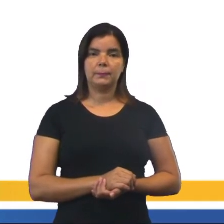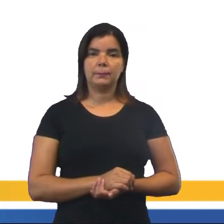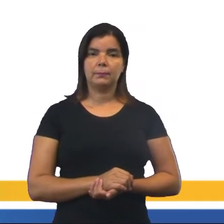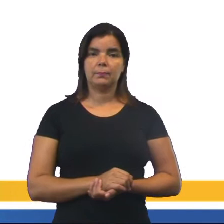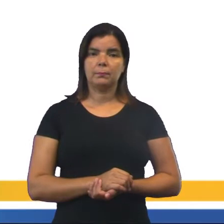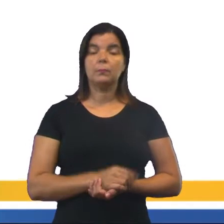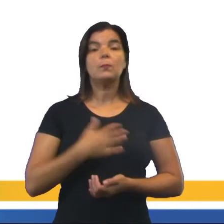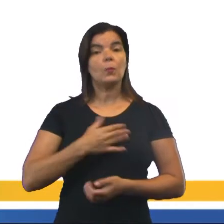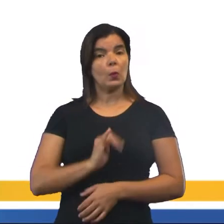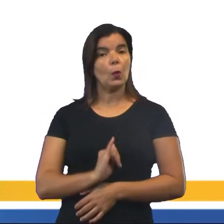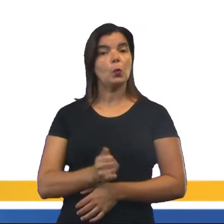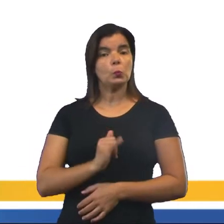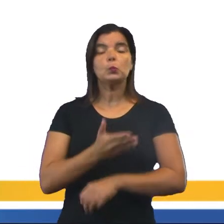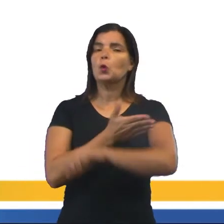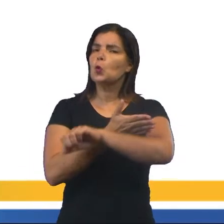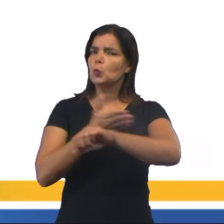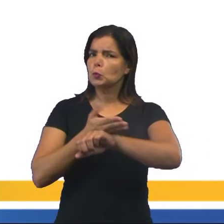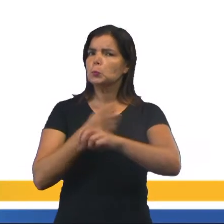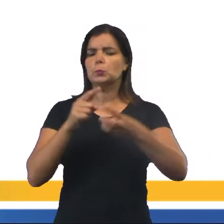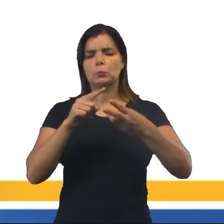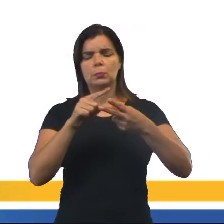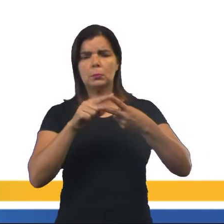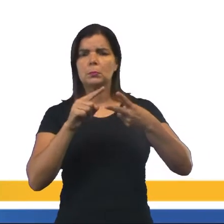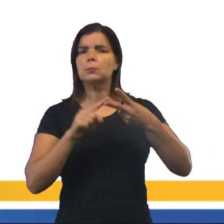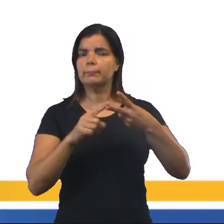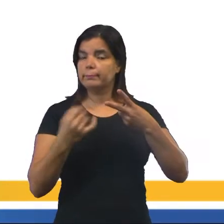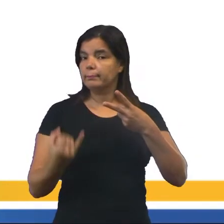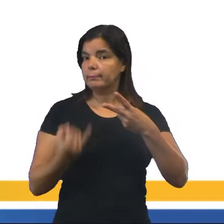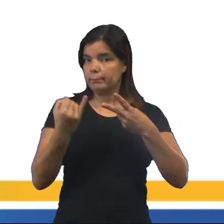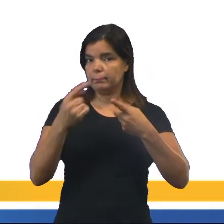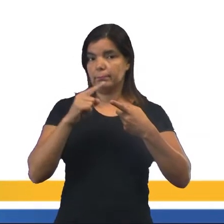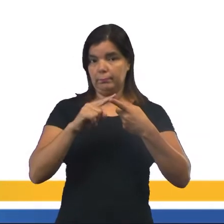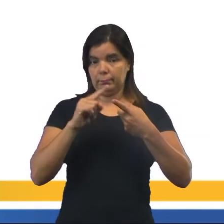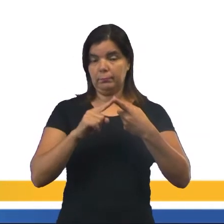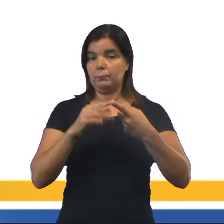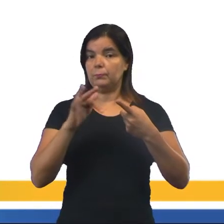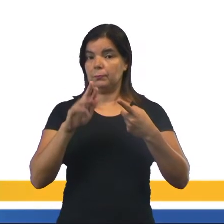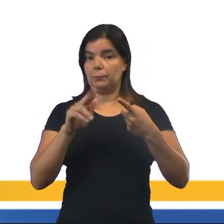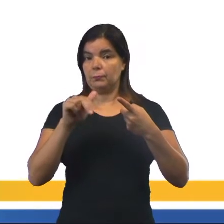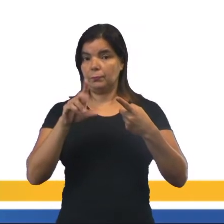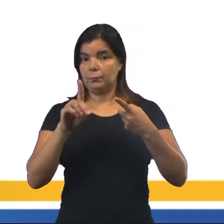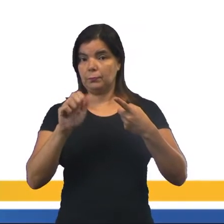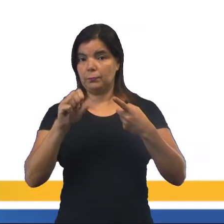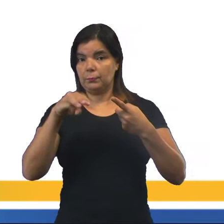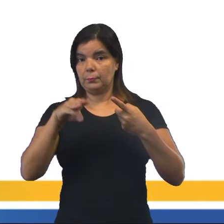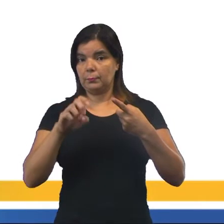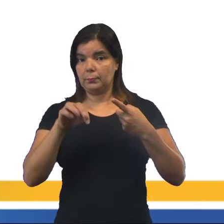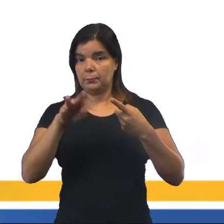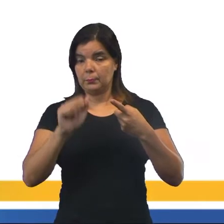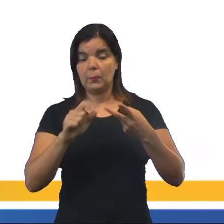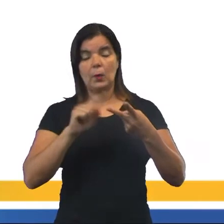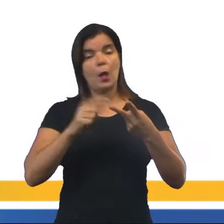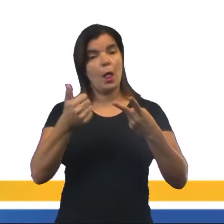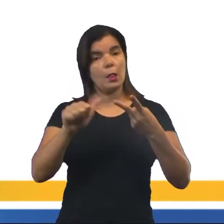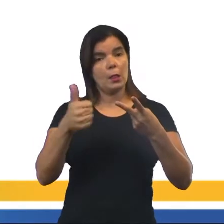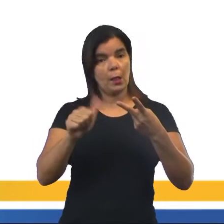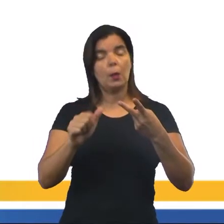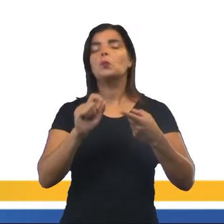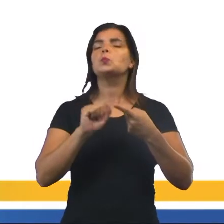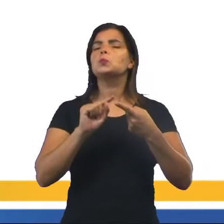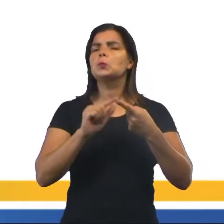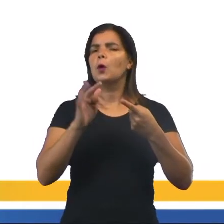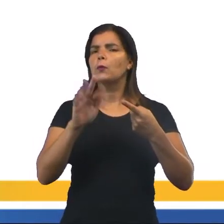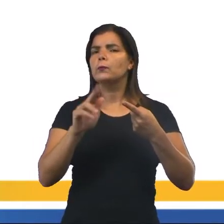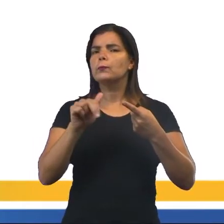Um argumento costuma ter duas partes, a fundamentação e a análise de fundamento. A